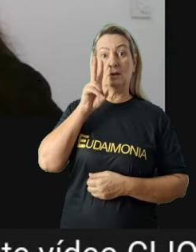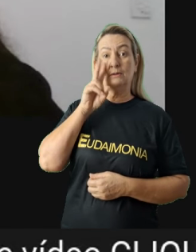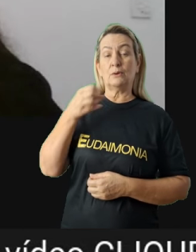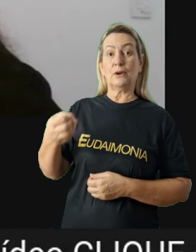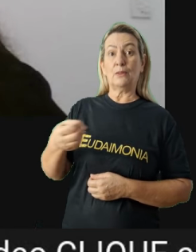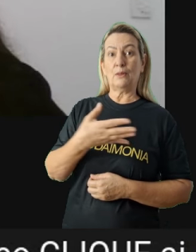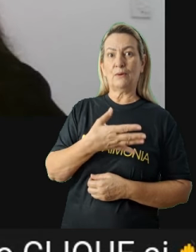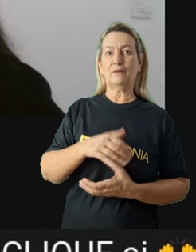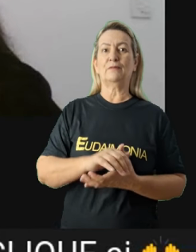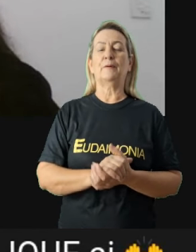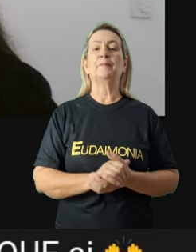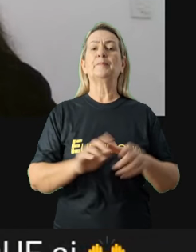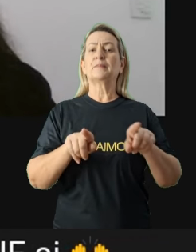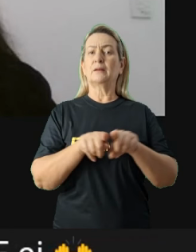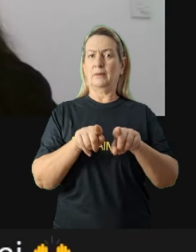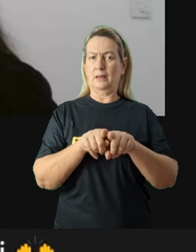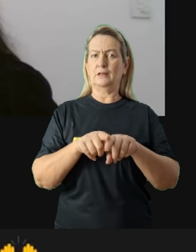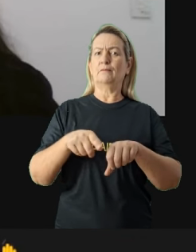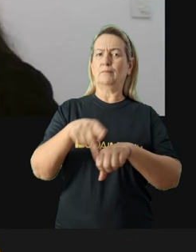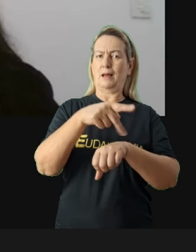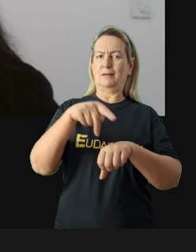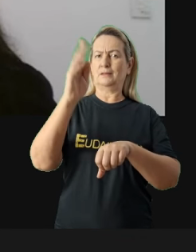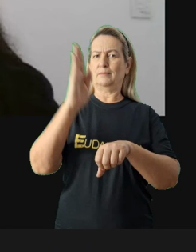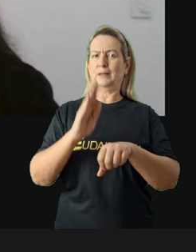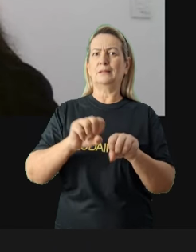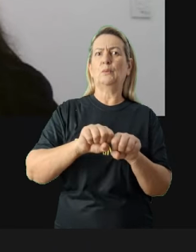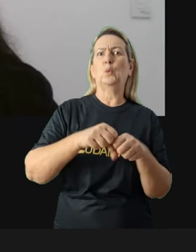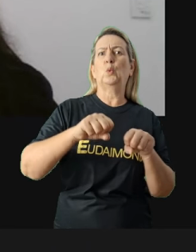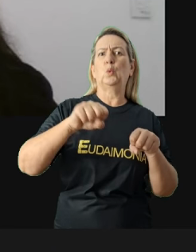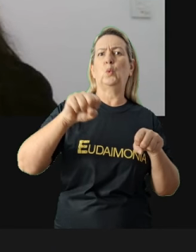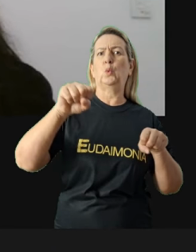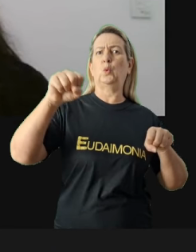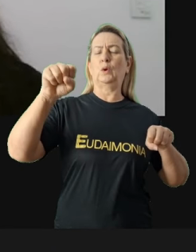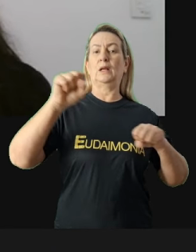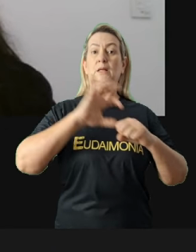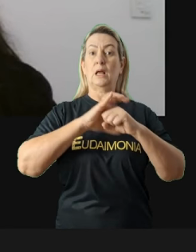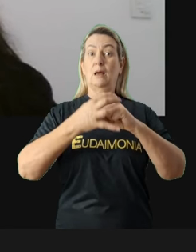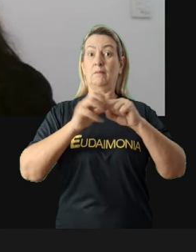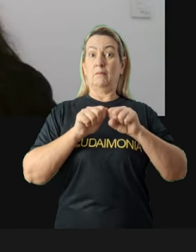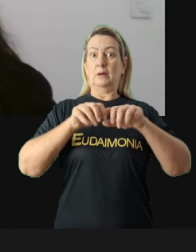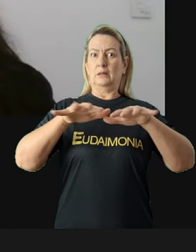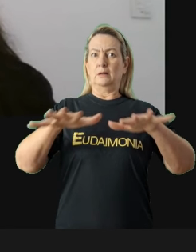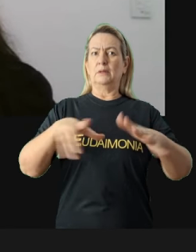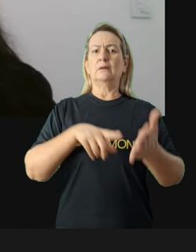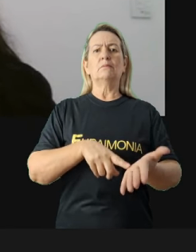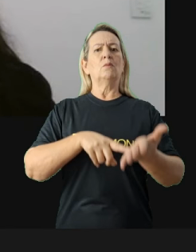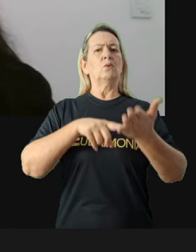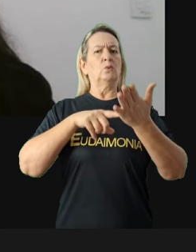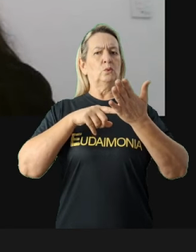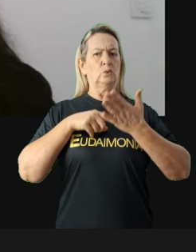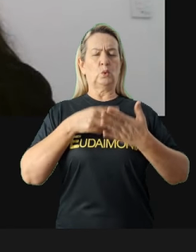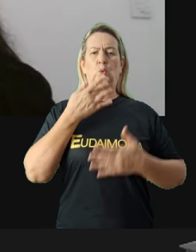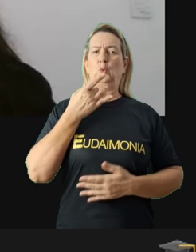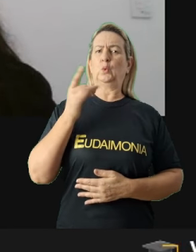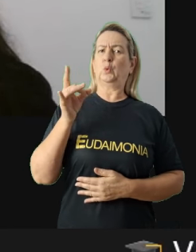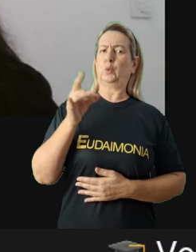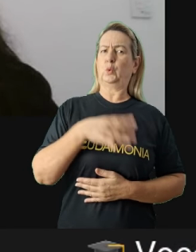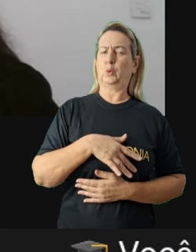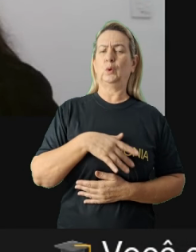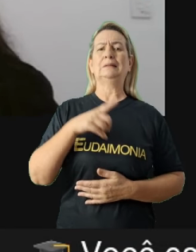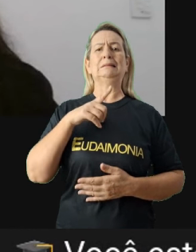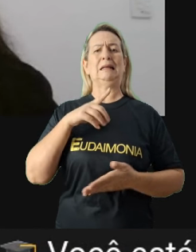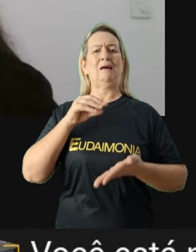é recente a nossa história, né? E nós vivemos também num país de dimensões continentais, e a pandemia nos mostrou